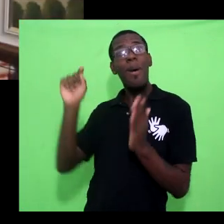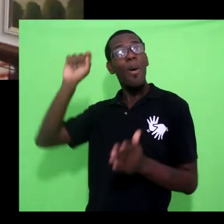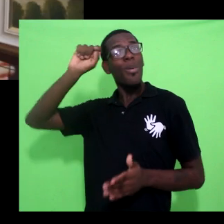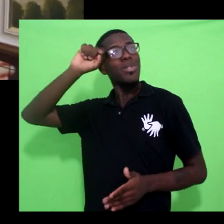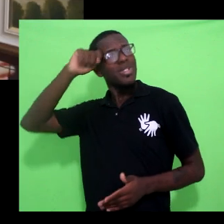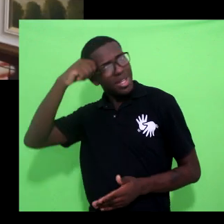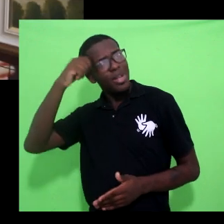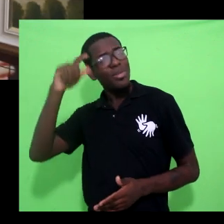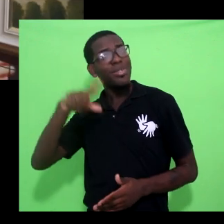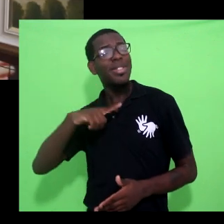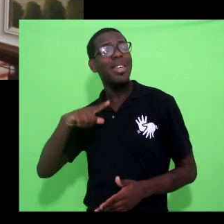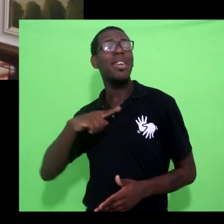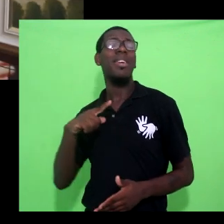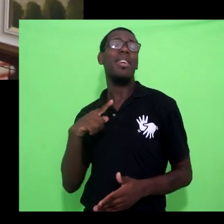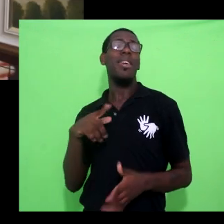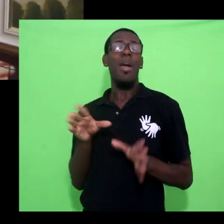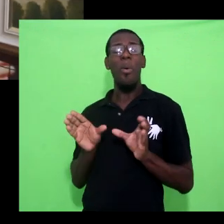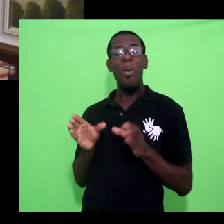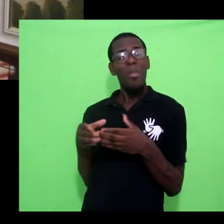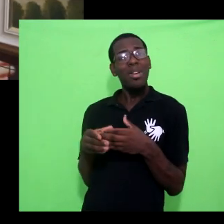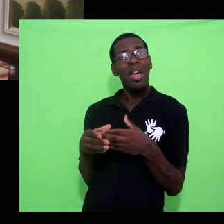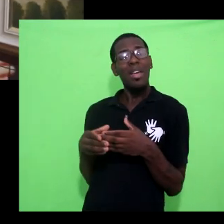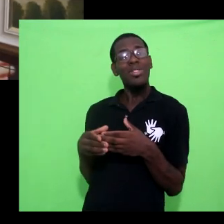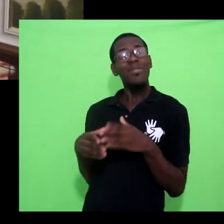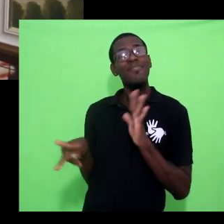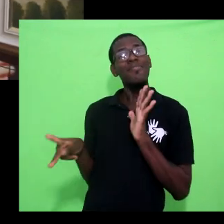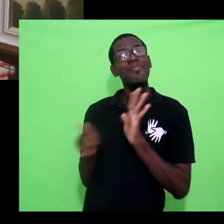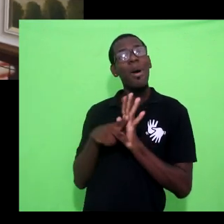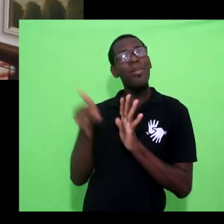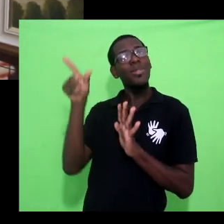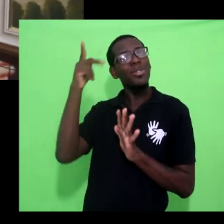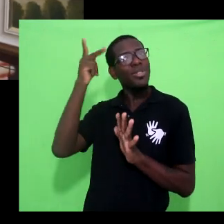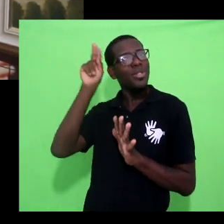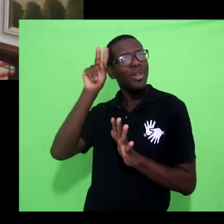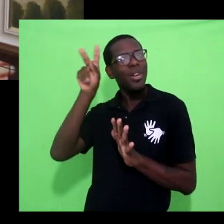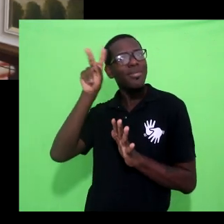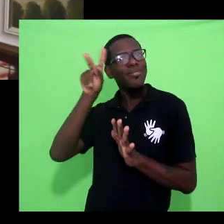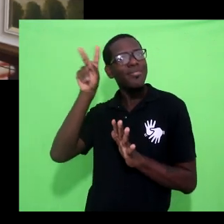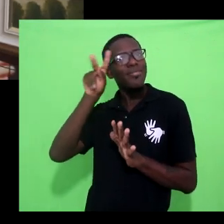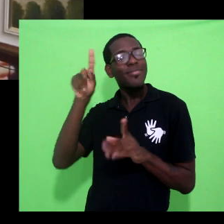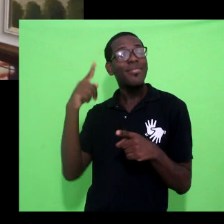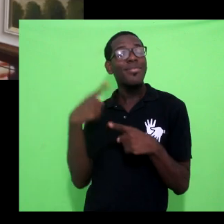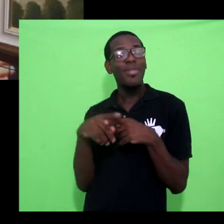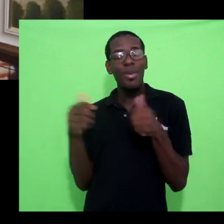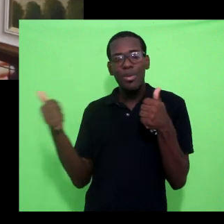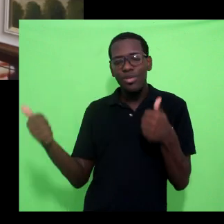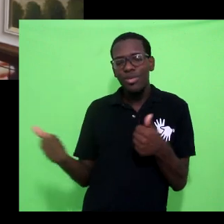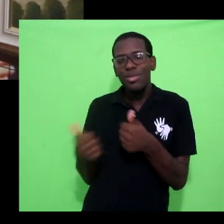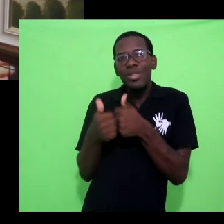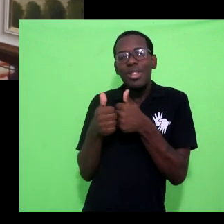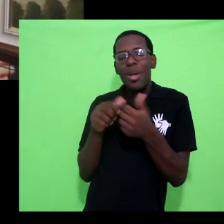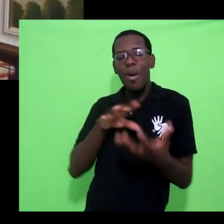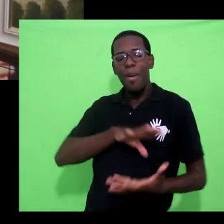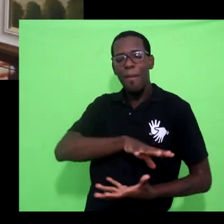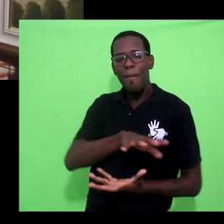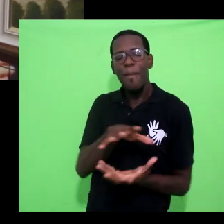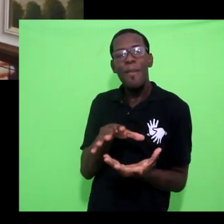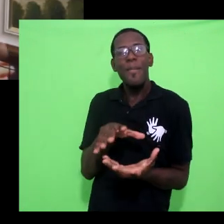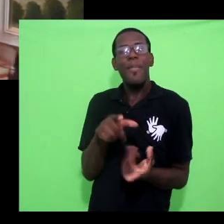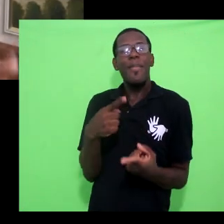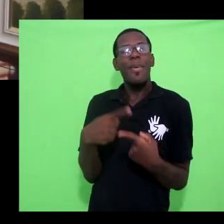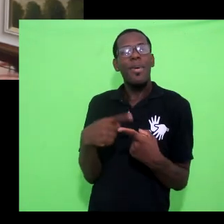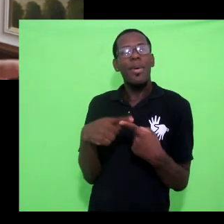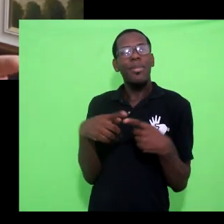produção de história, né? Porque a população comum tem história, né? Os pobres têm história, os negros têm história, então